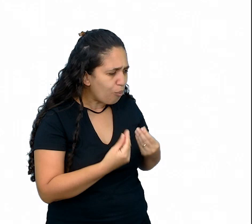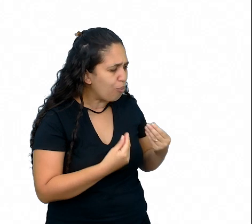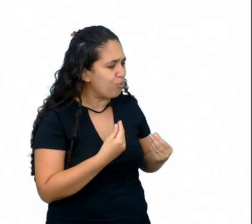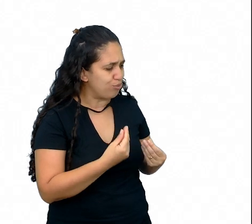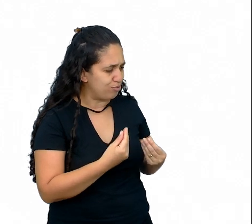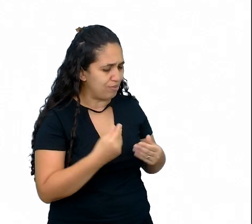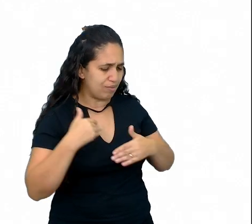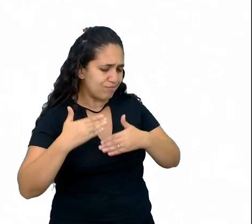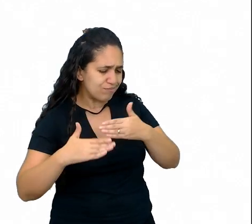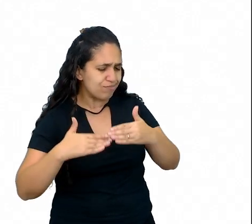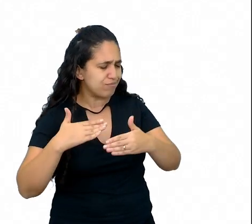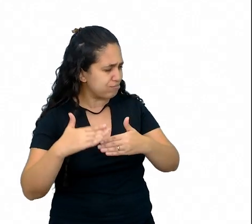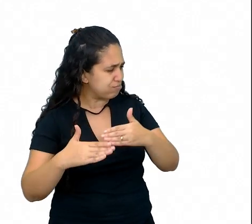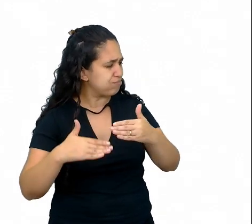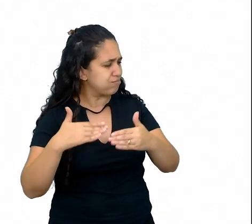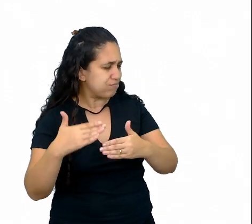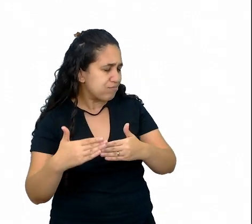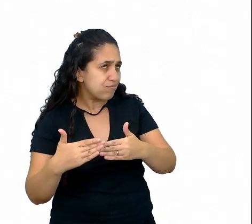vai funcionar